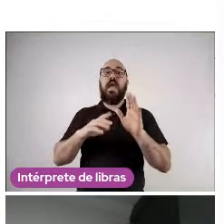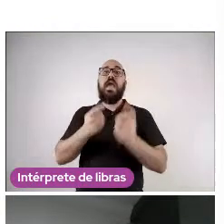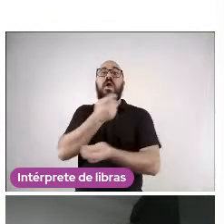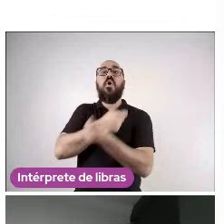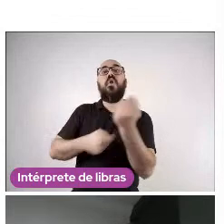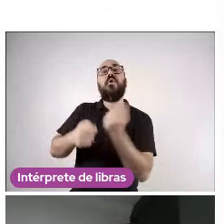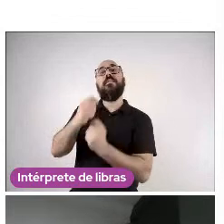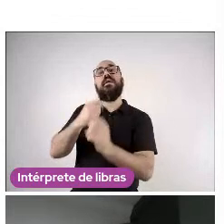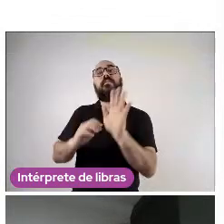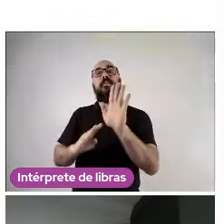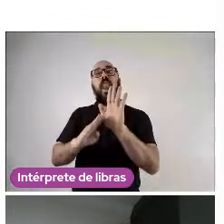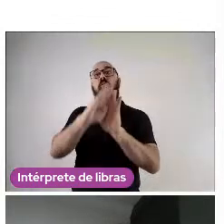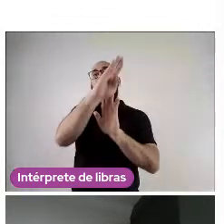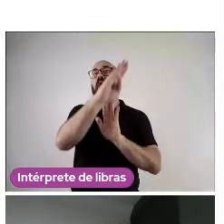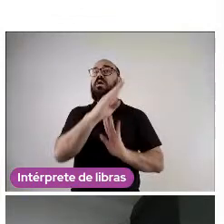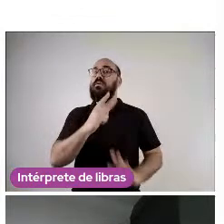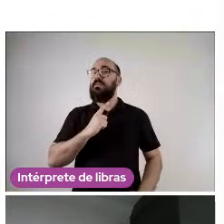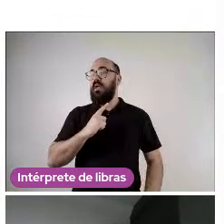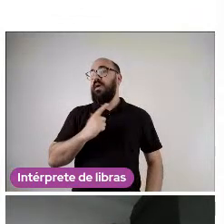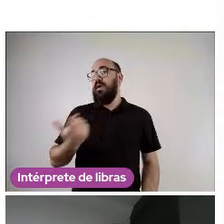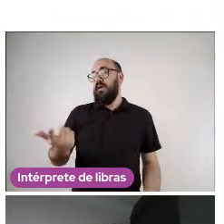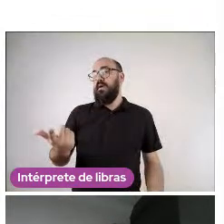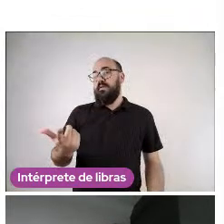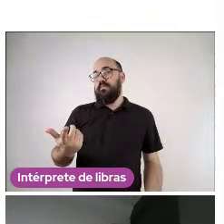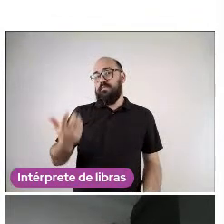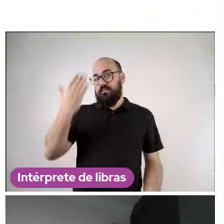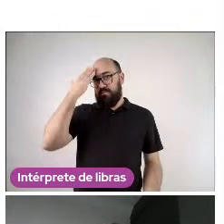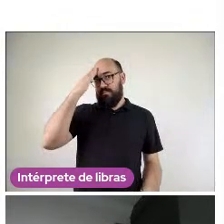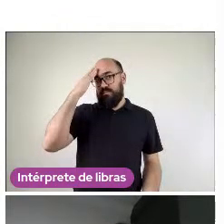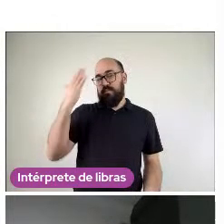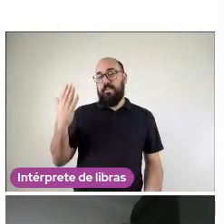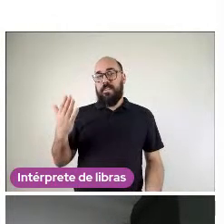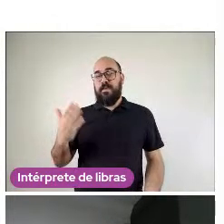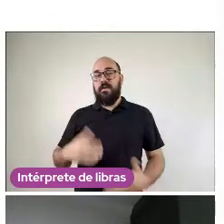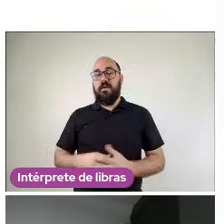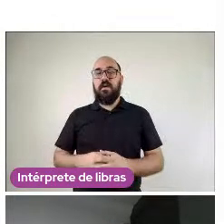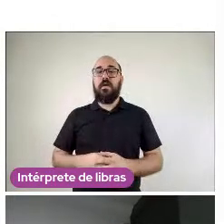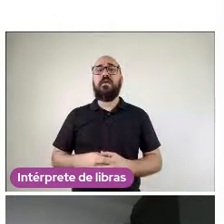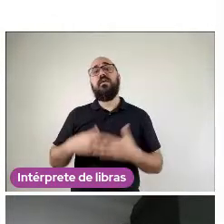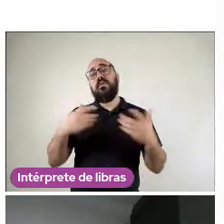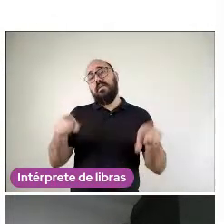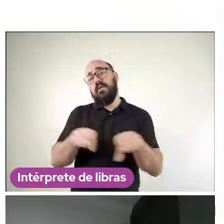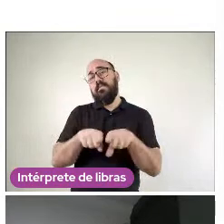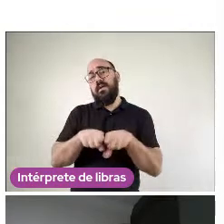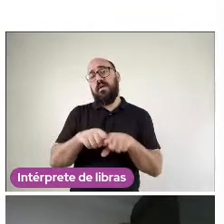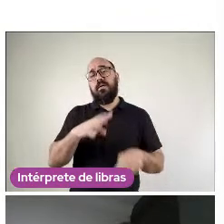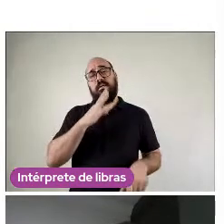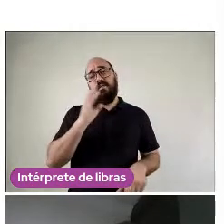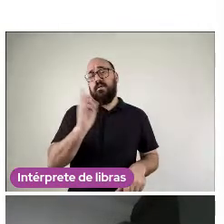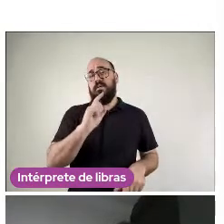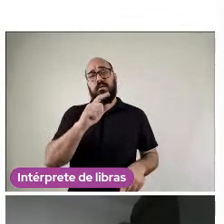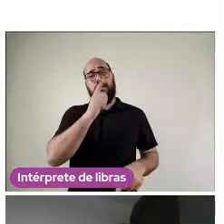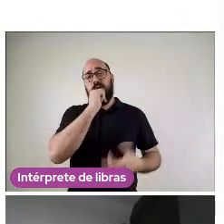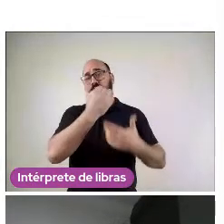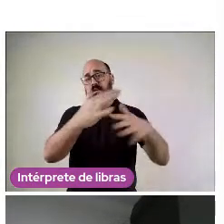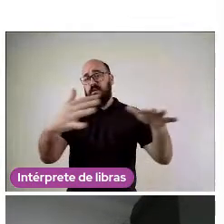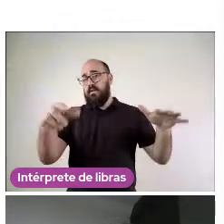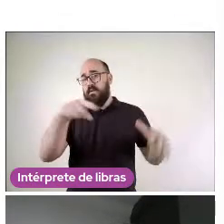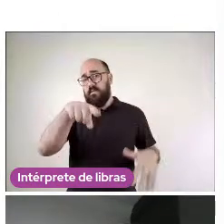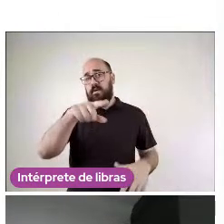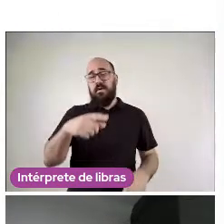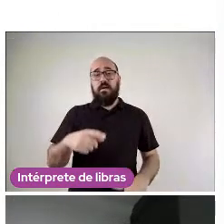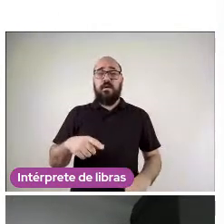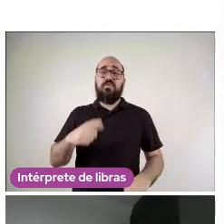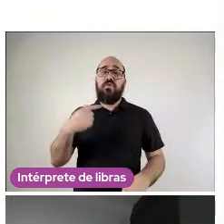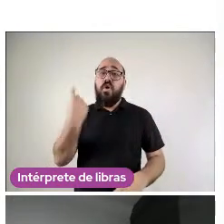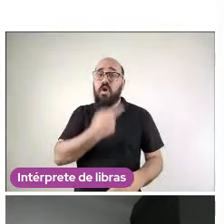Também, outro aspecto que pesou para ter uma década dedicada ao oceano foi a questão do desconhecimento. Afinal de contas, nem 20%